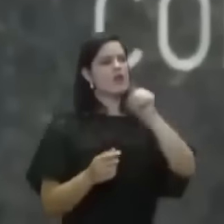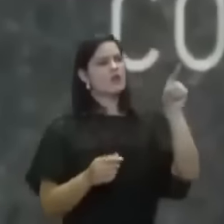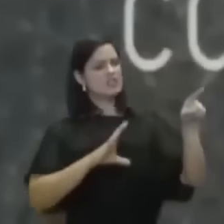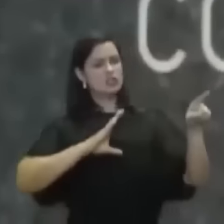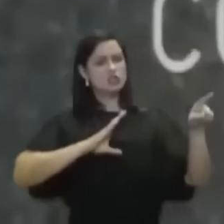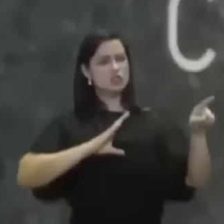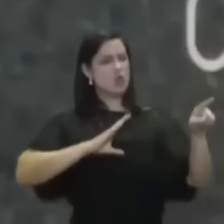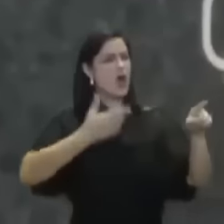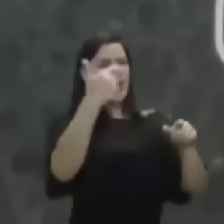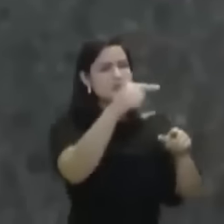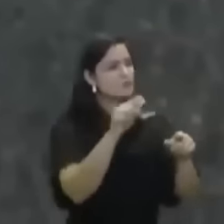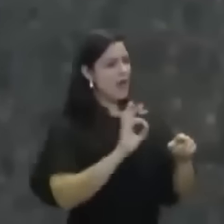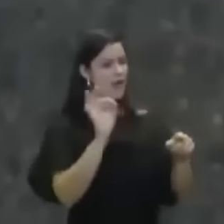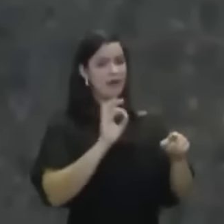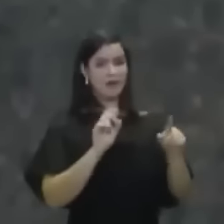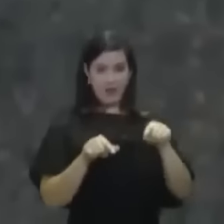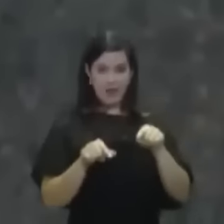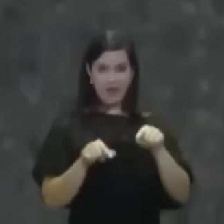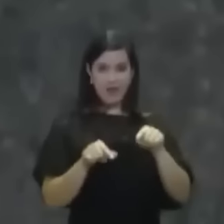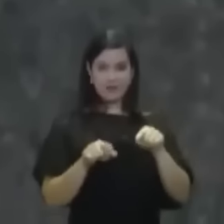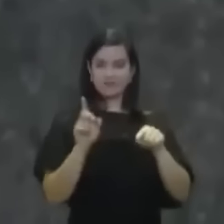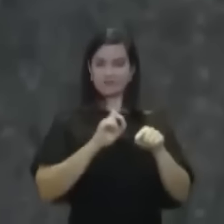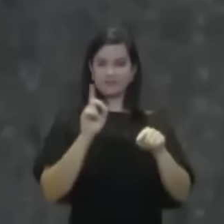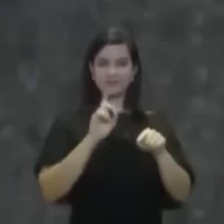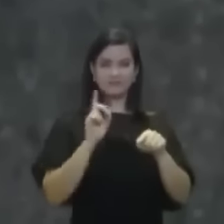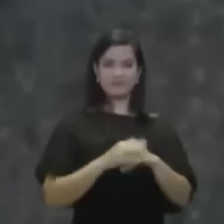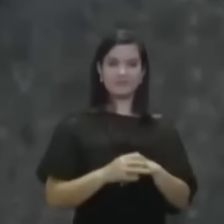covardes! Foi assim? Não.